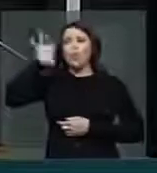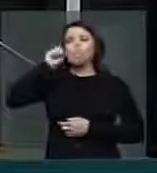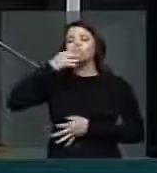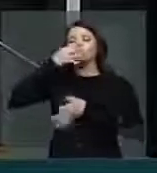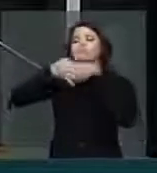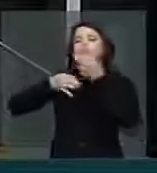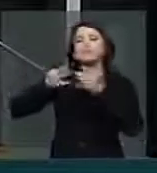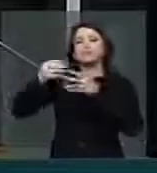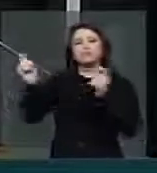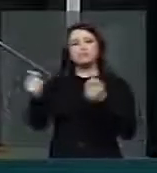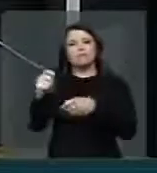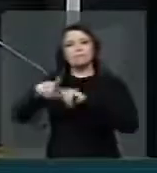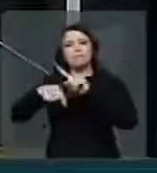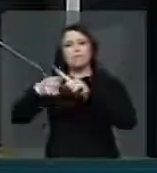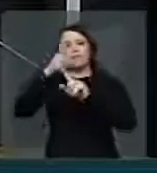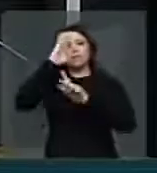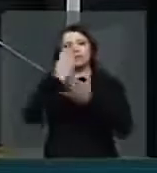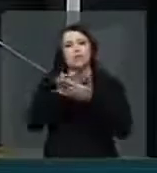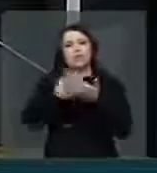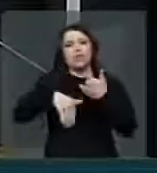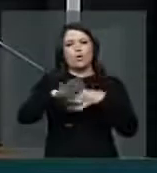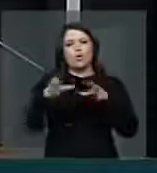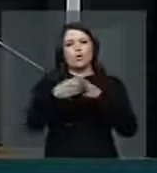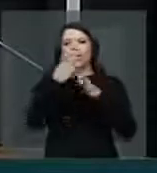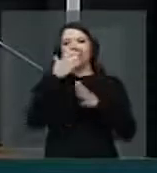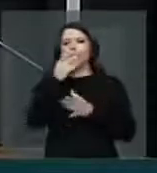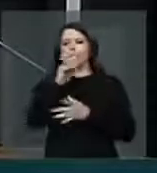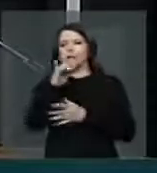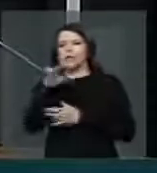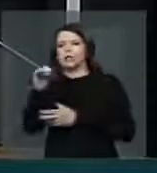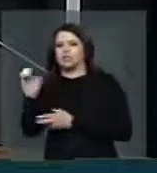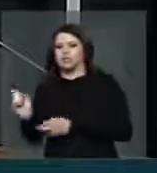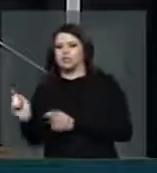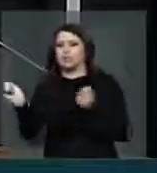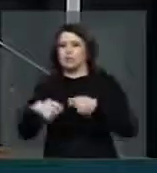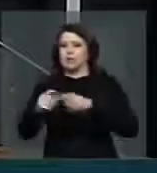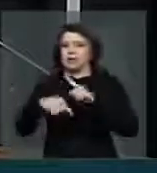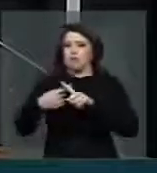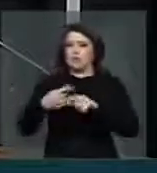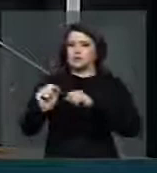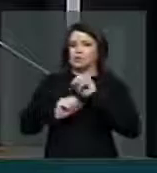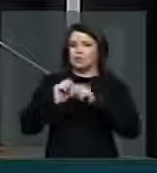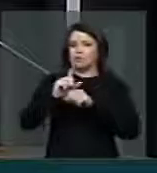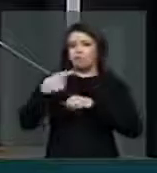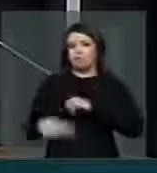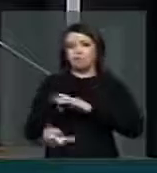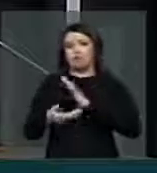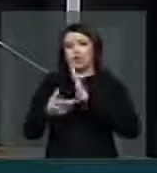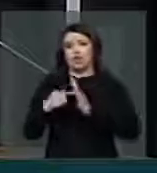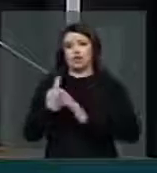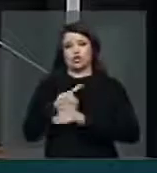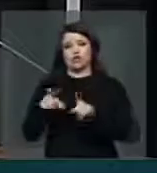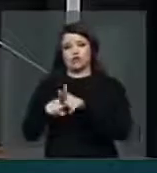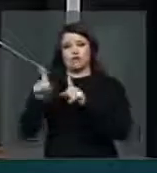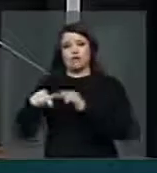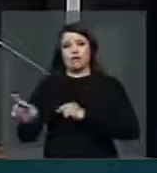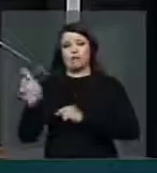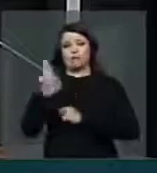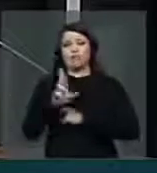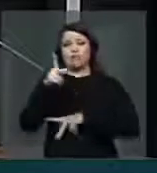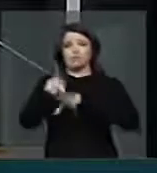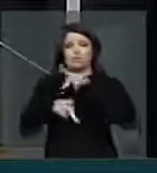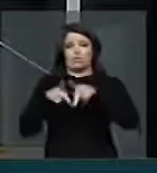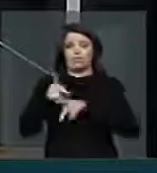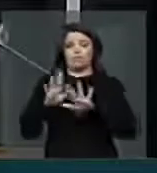população, acho que dará mais credibilidade aos partidos, e dando mais credibilidade aos partidos, dá mais credibilidade à casa e a nós, que somos representantes do